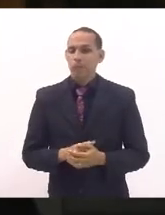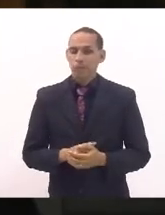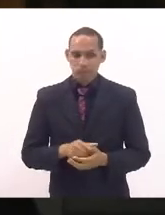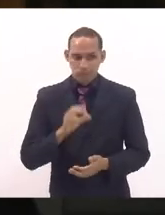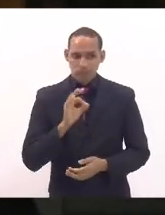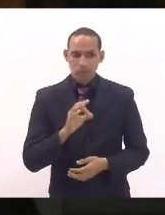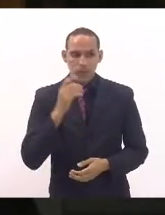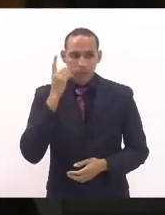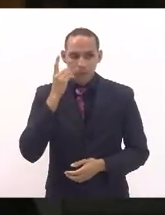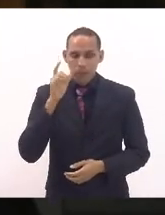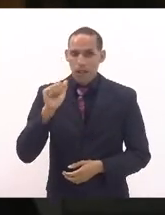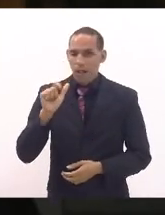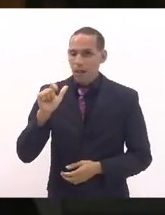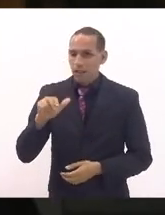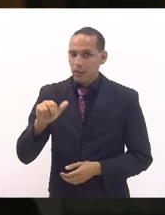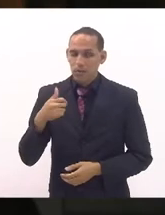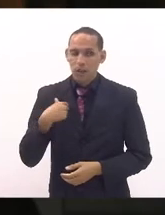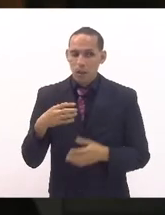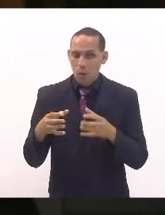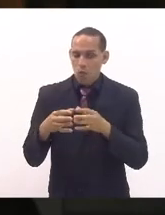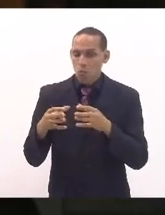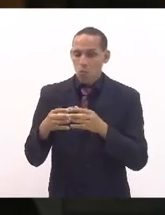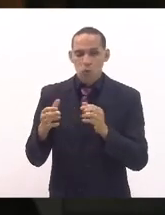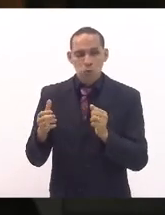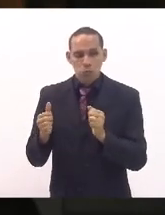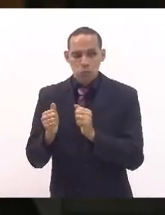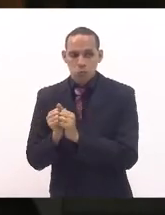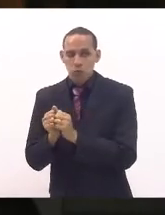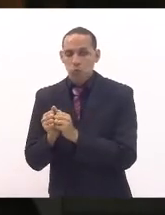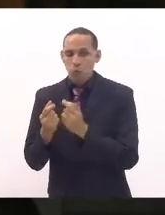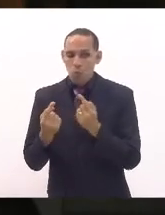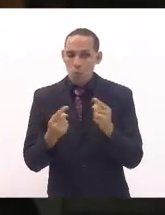deputada? Grupo dos contrários.